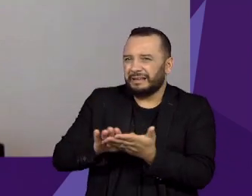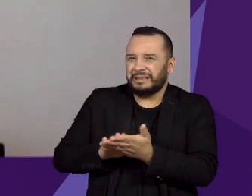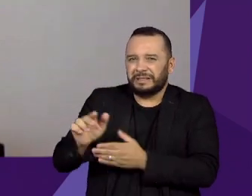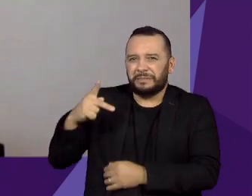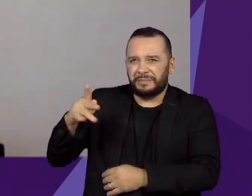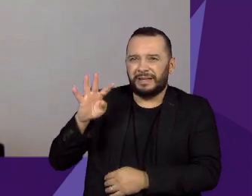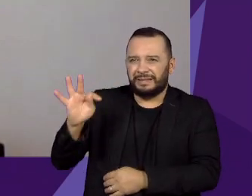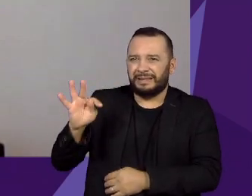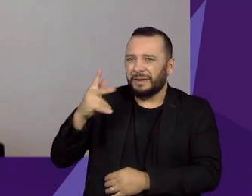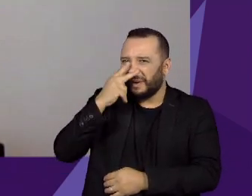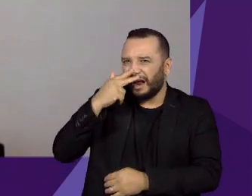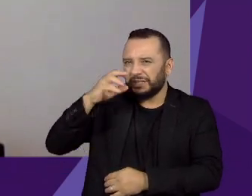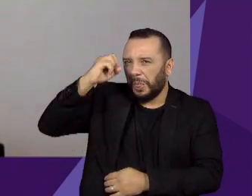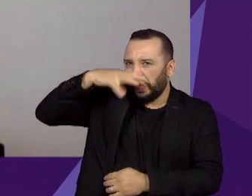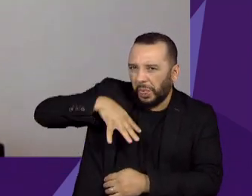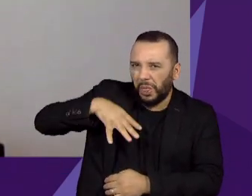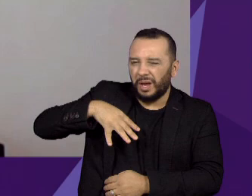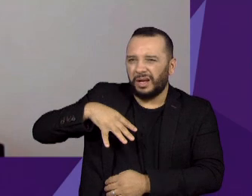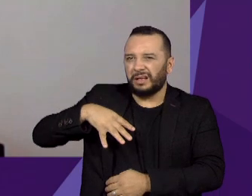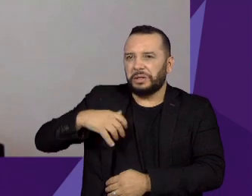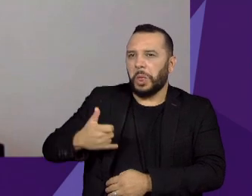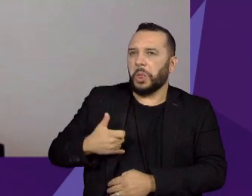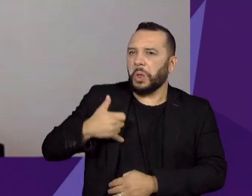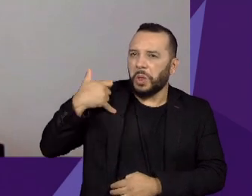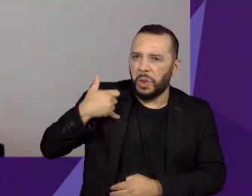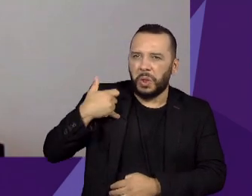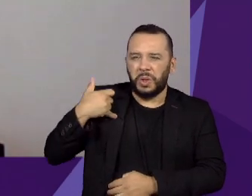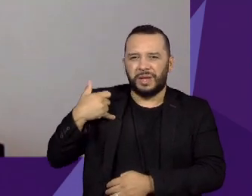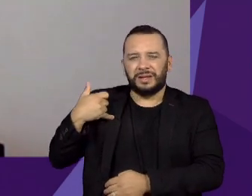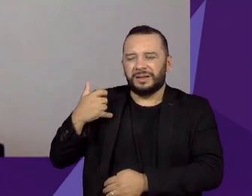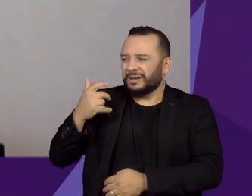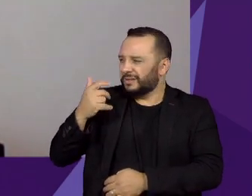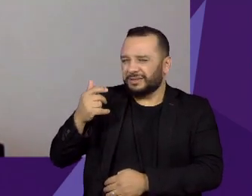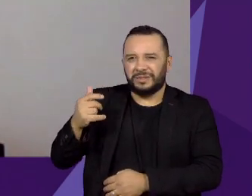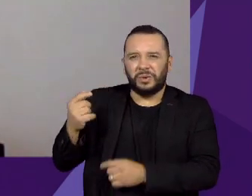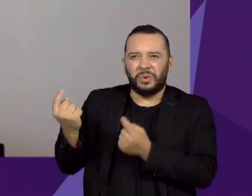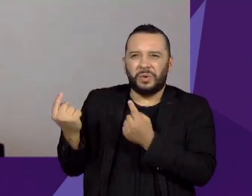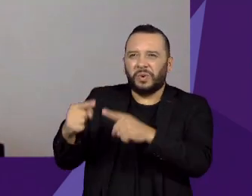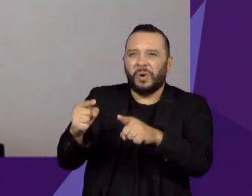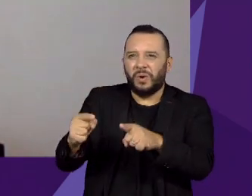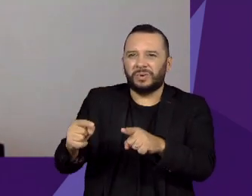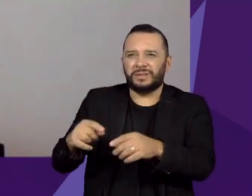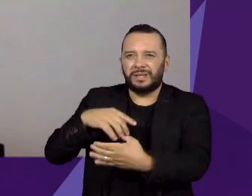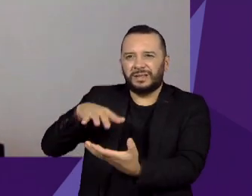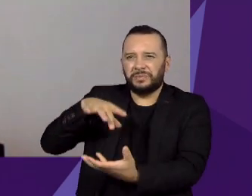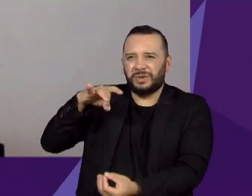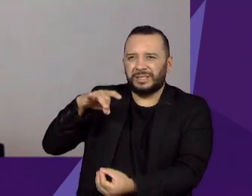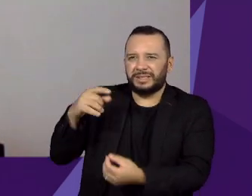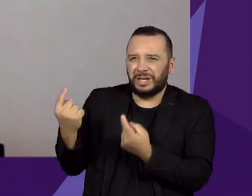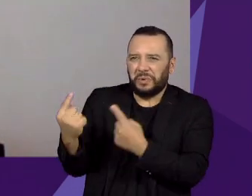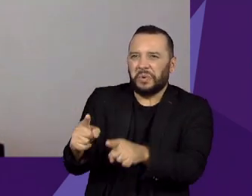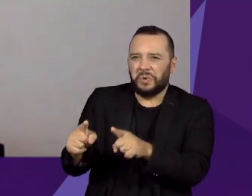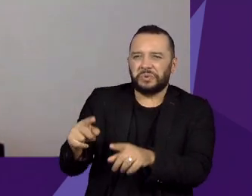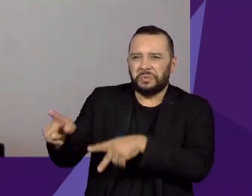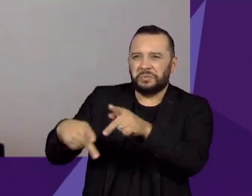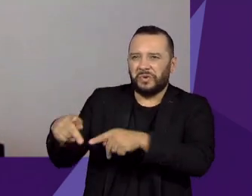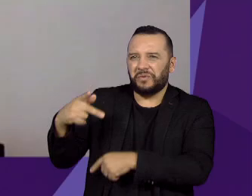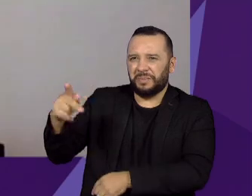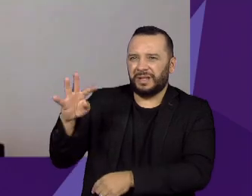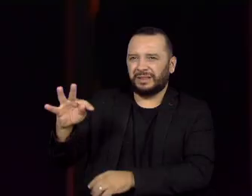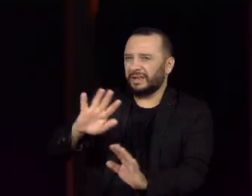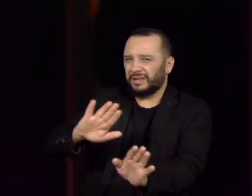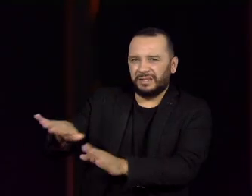uma agressão absurda à democracia e ao povo, enfim, a esse país. Eu votei.